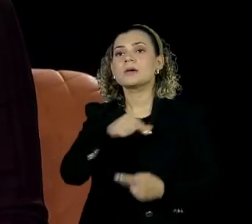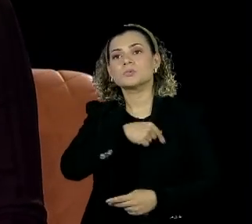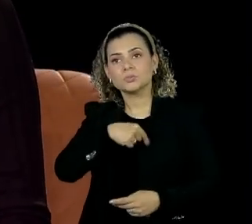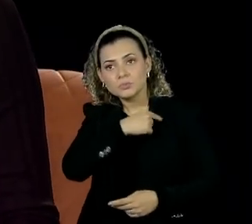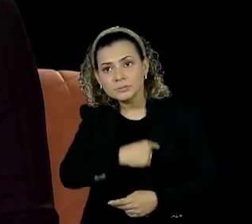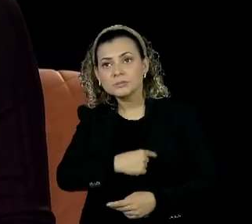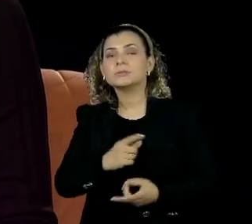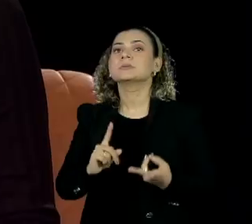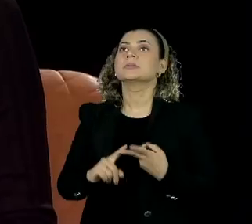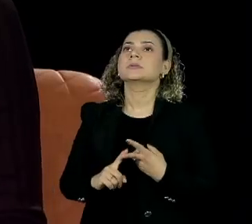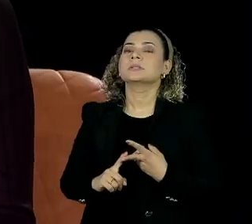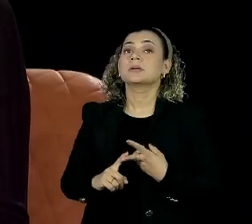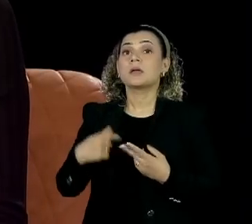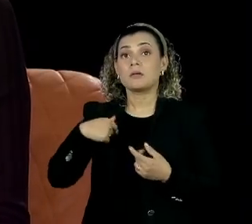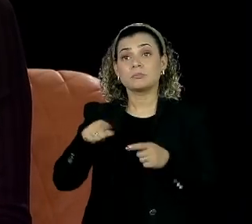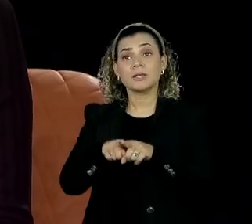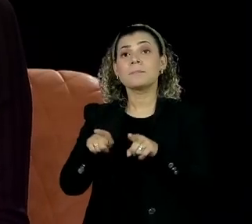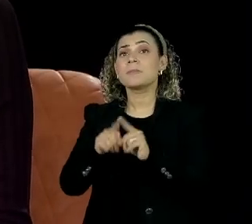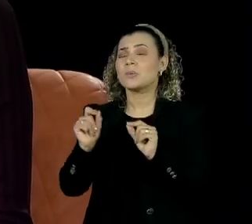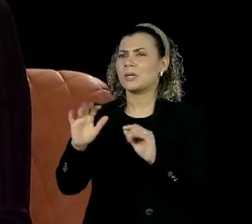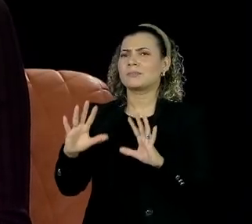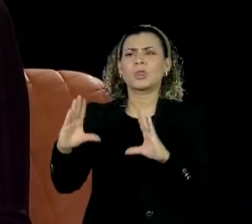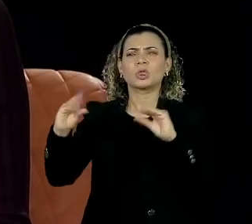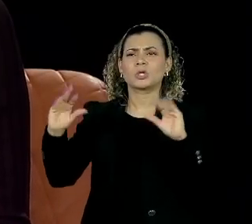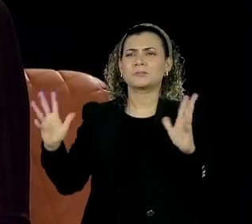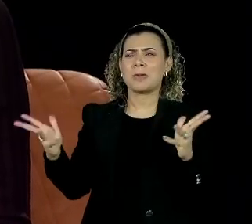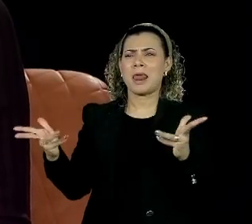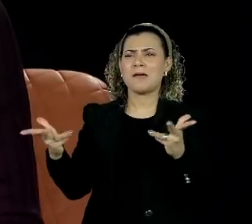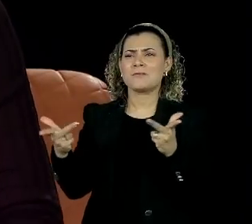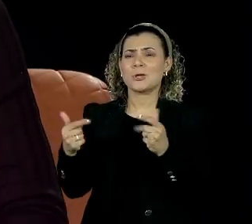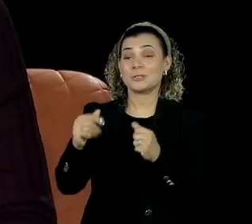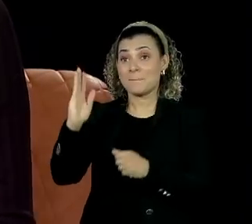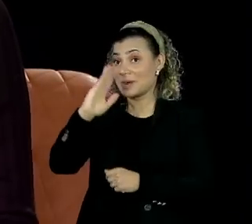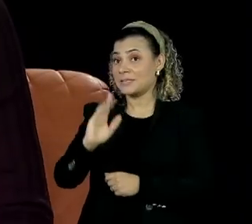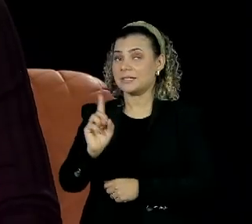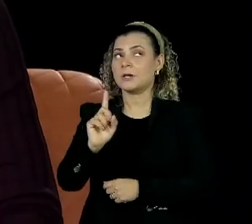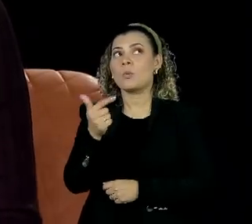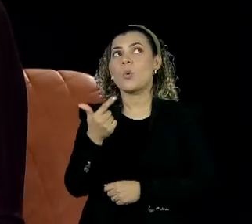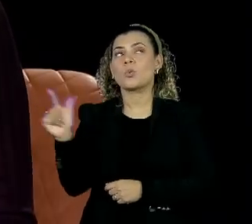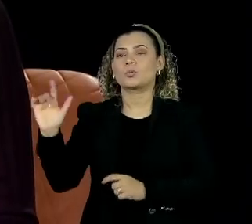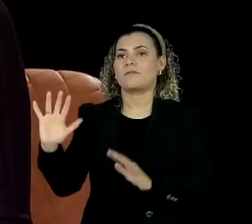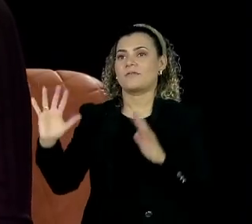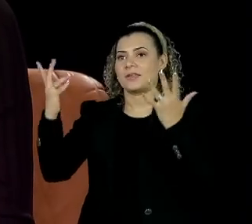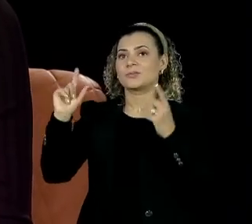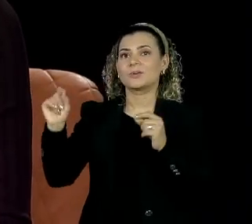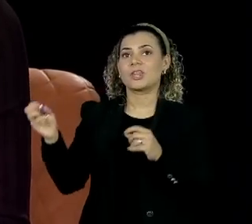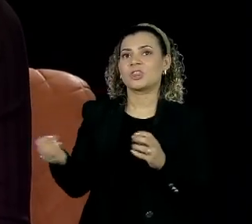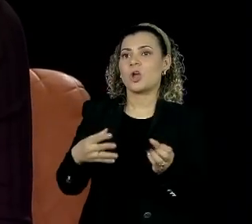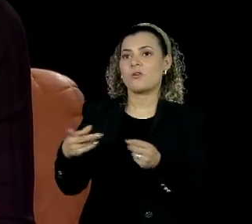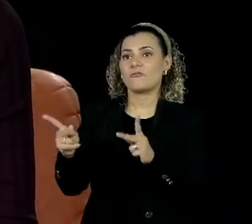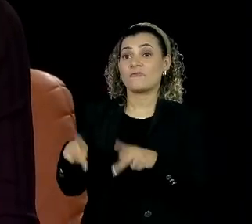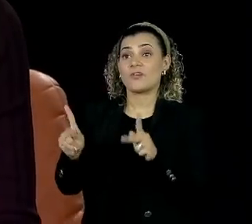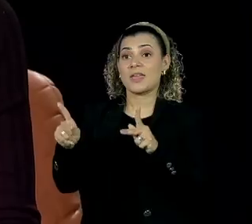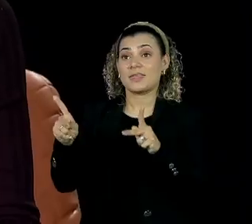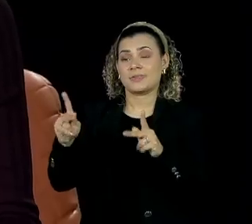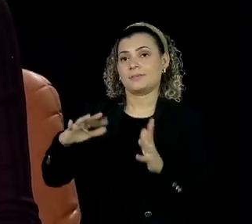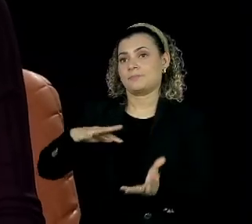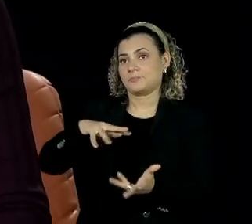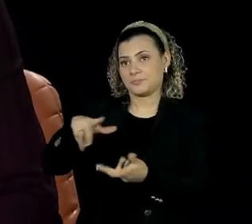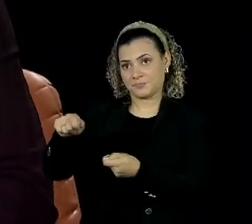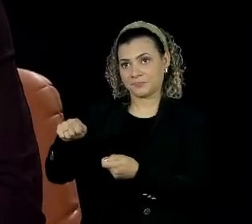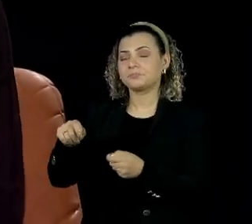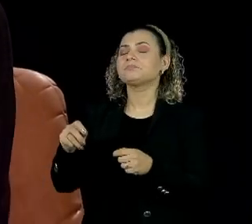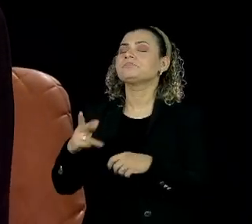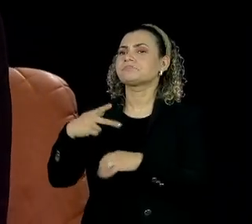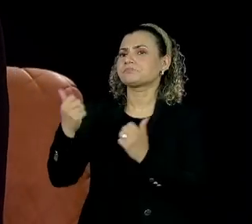Suíça. Toquei em Montreux, numa noite incrível, que não foi da noite brasileira, foi das novas tendências do funk internacional. Fiz